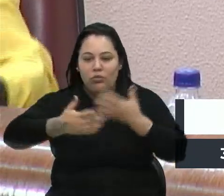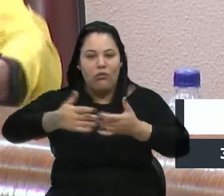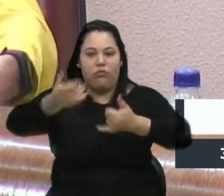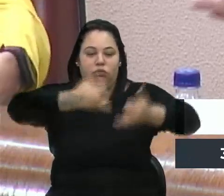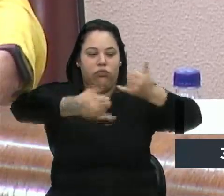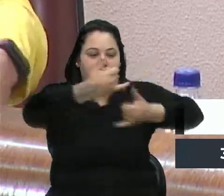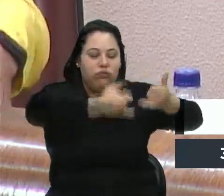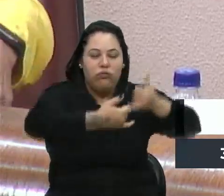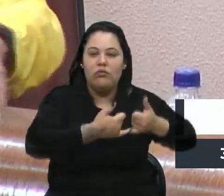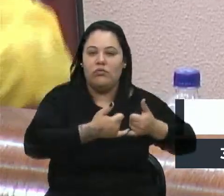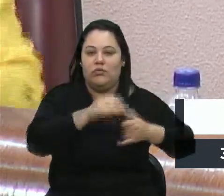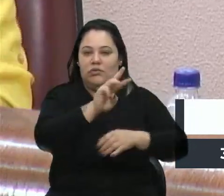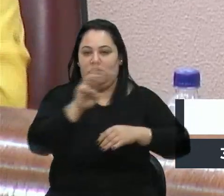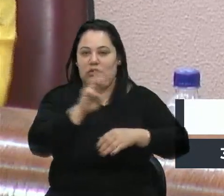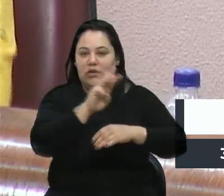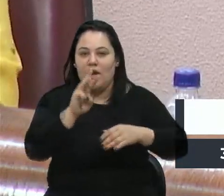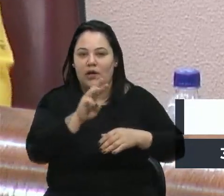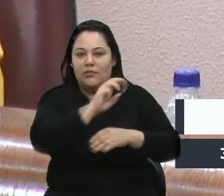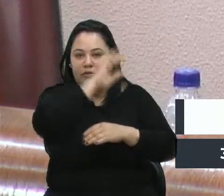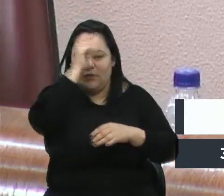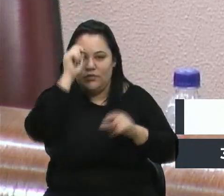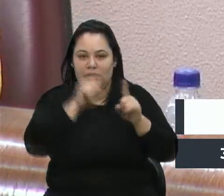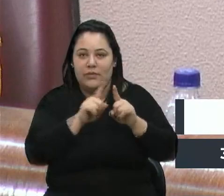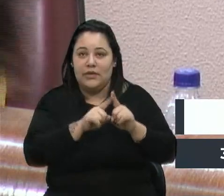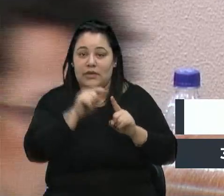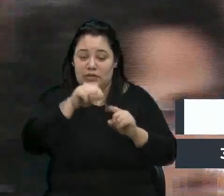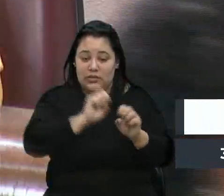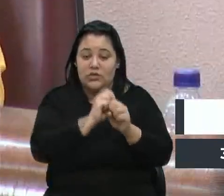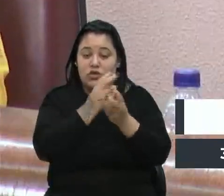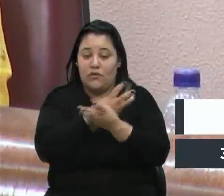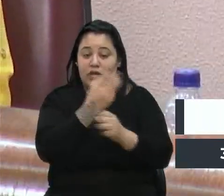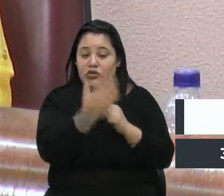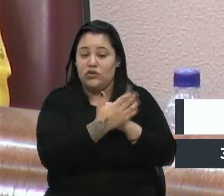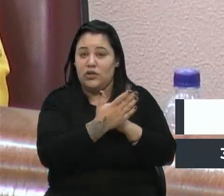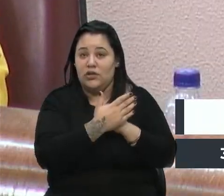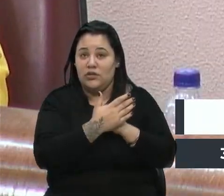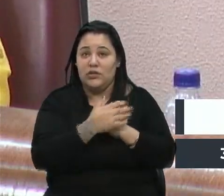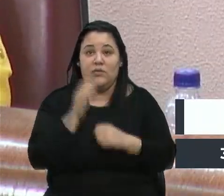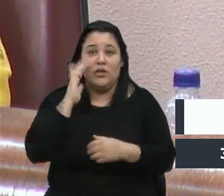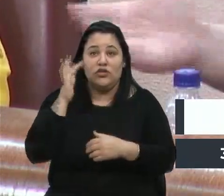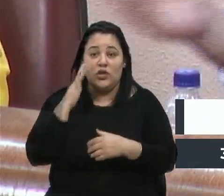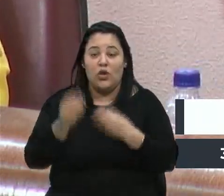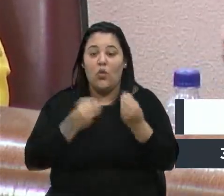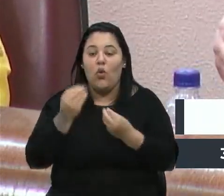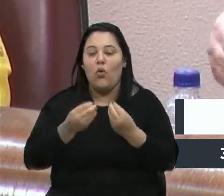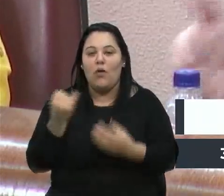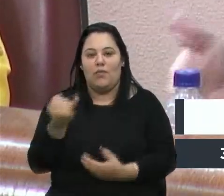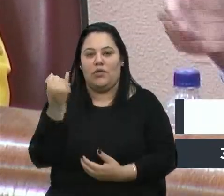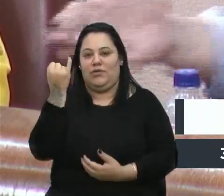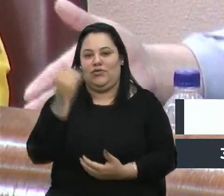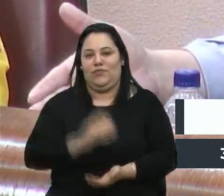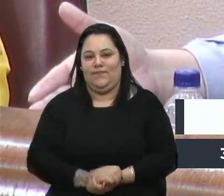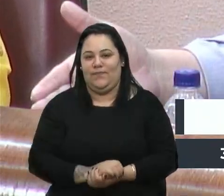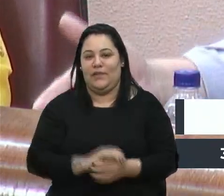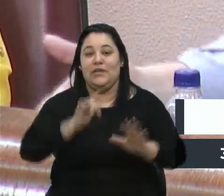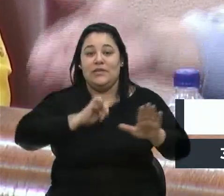se esse software ajudaria e muito essas empresas, você imagina o quanto é importante. Na semana passada, o pessoal